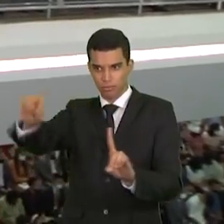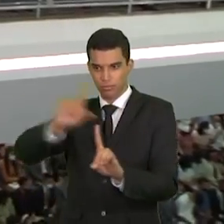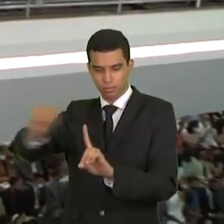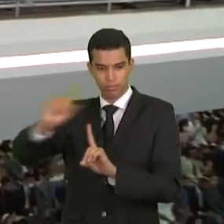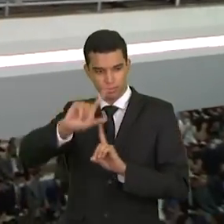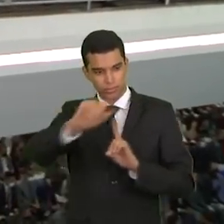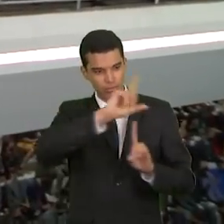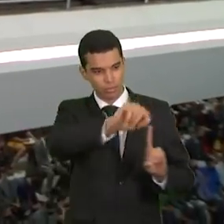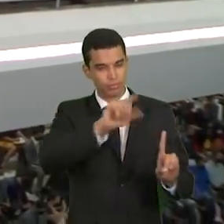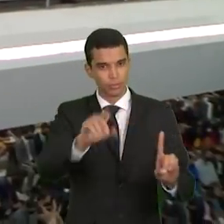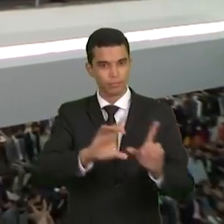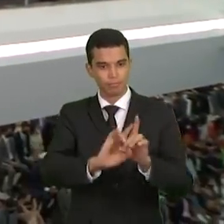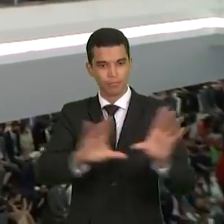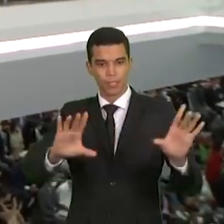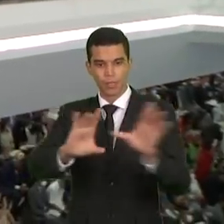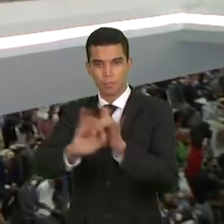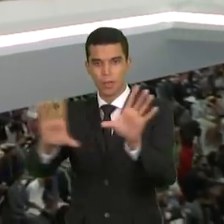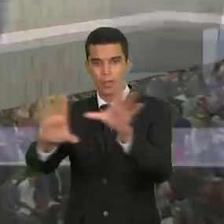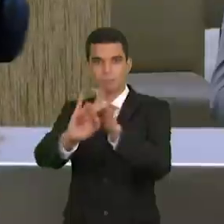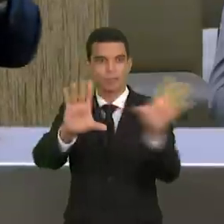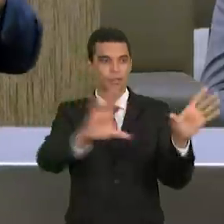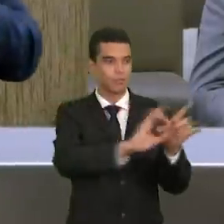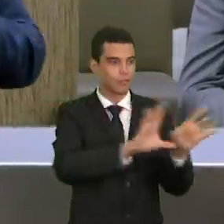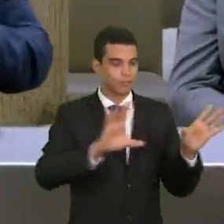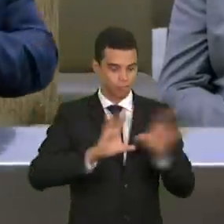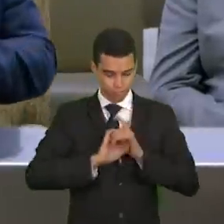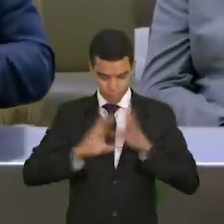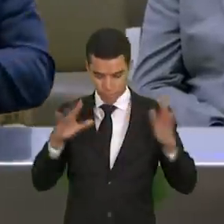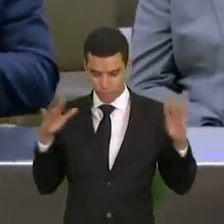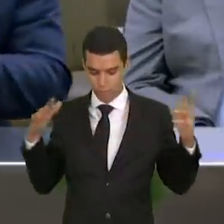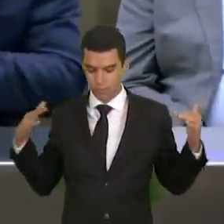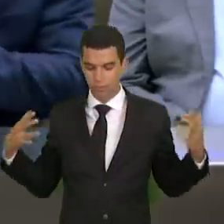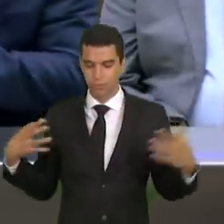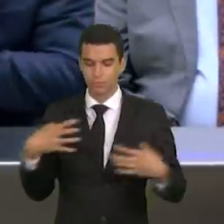Vidas estão sendo libertas.